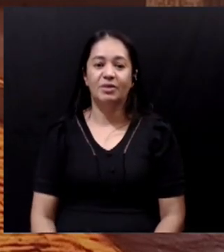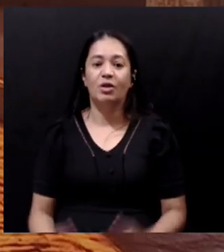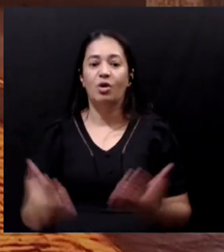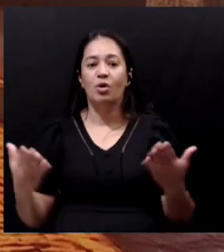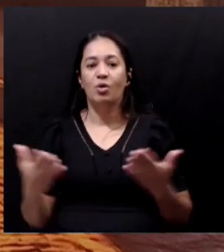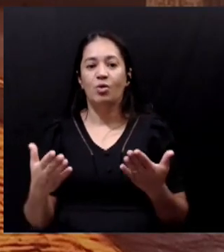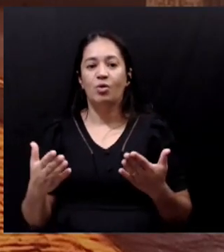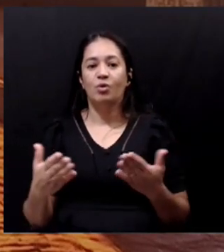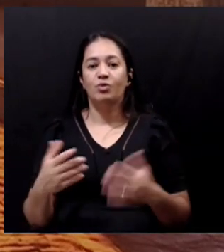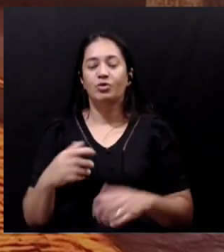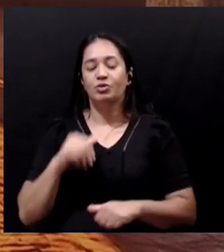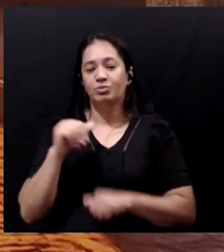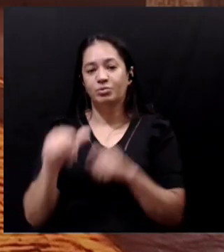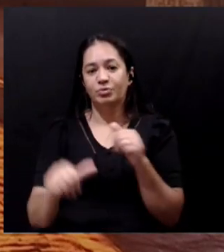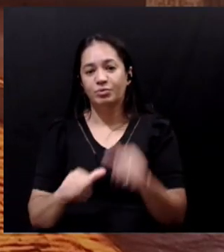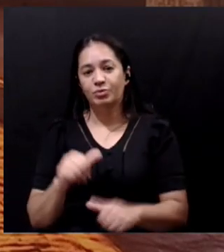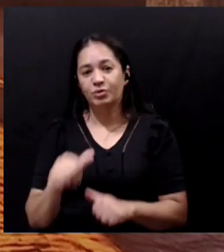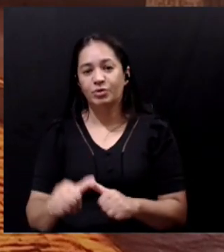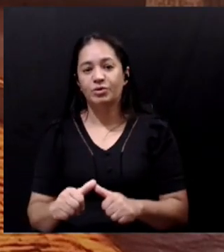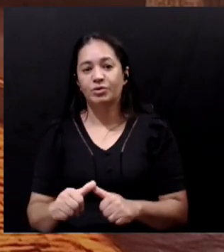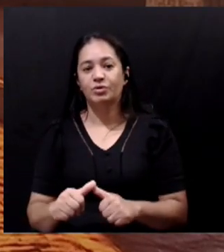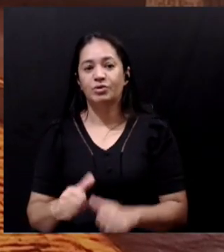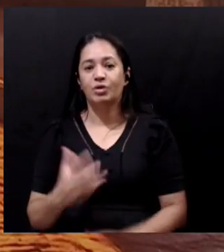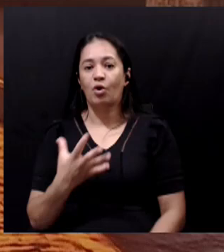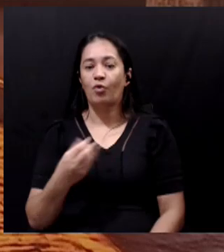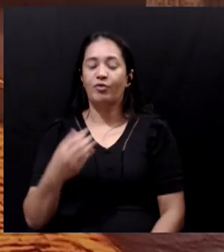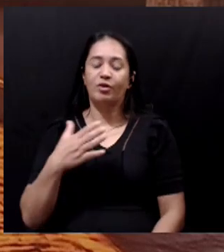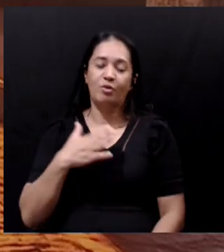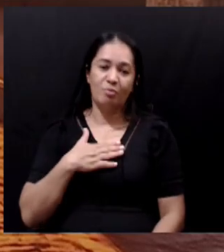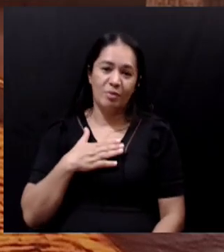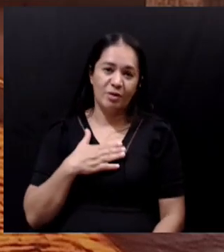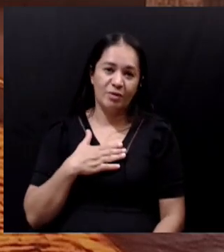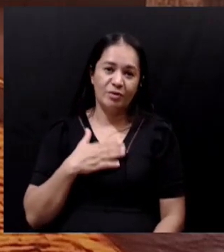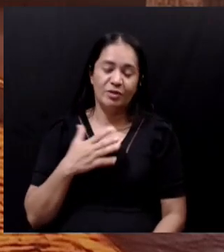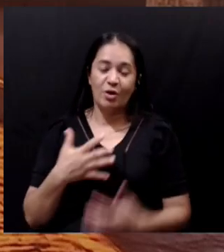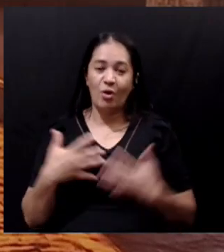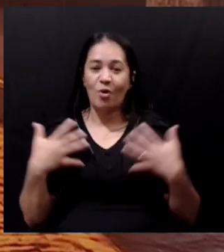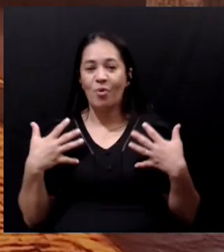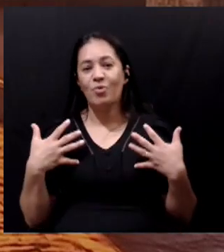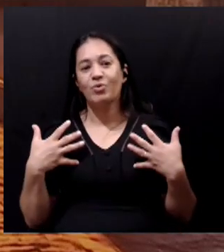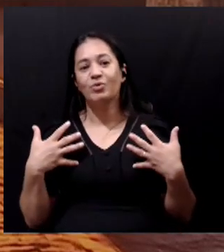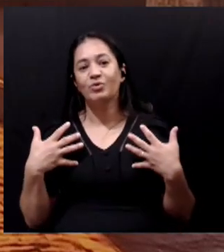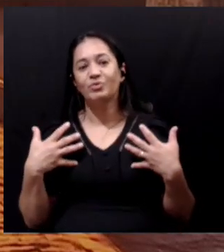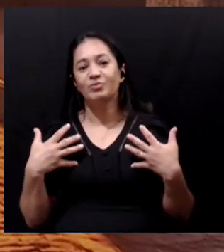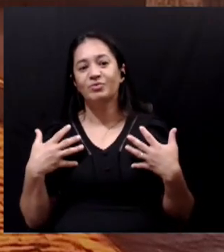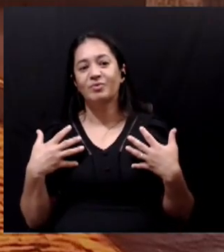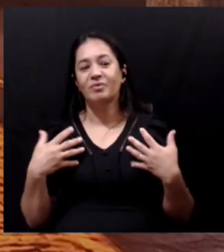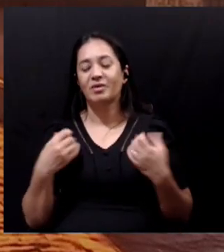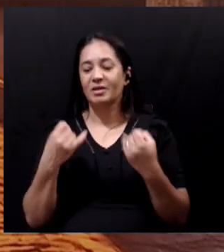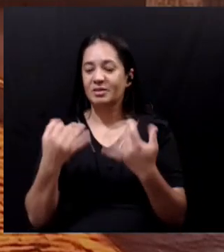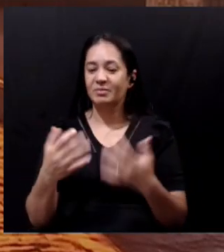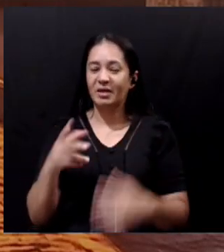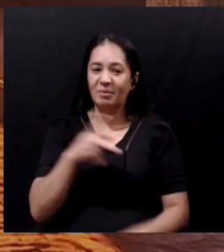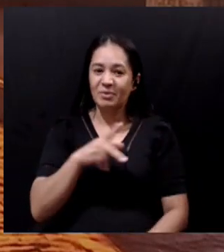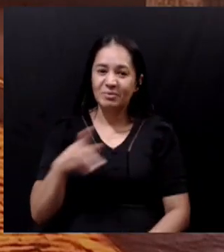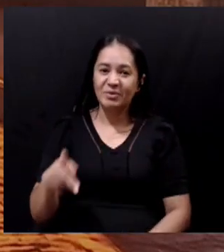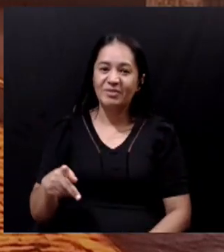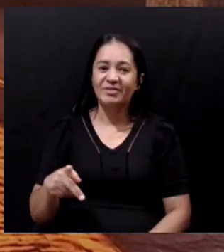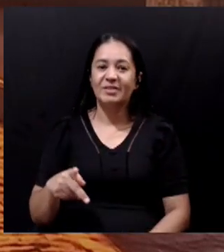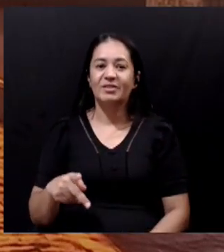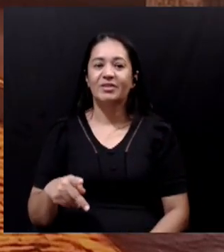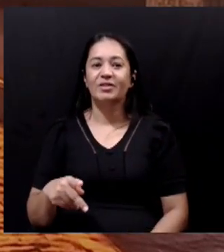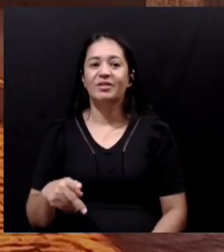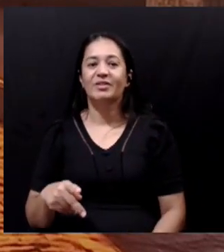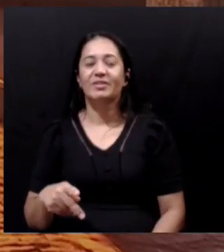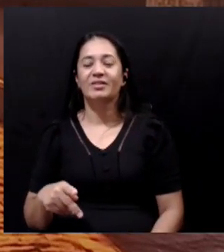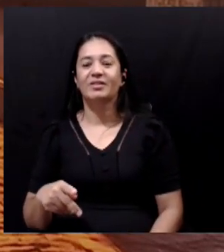mudaram. Meu filho, eu tenho orgulho de, né, falar para os professores da minha profissão,